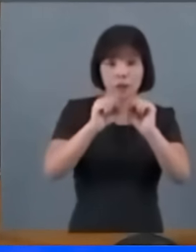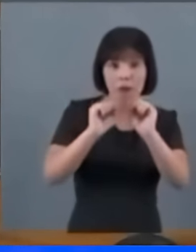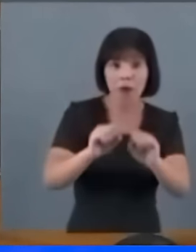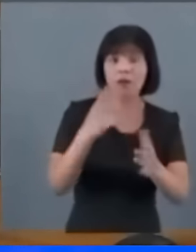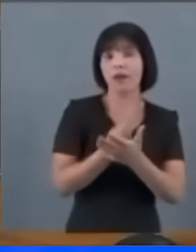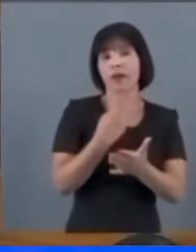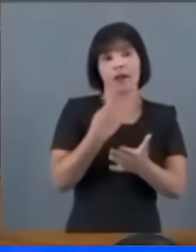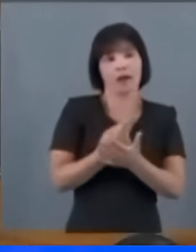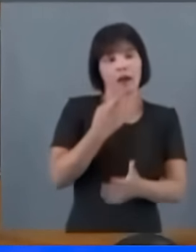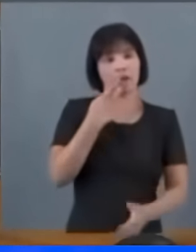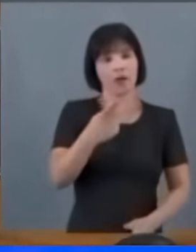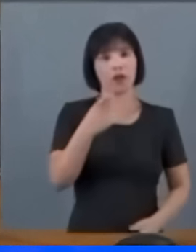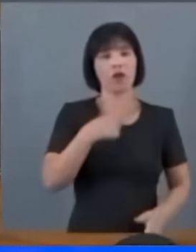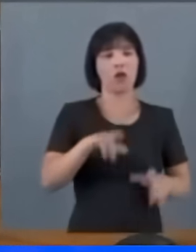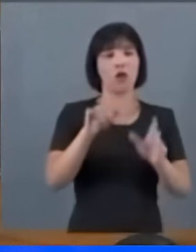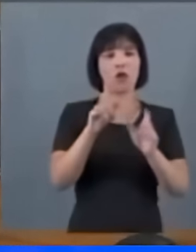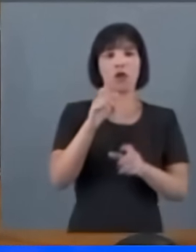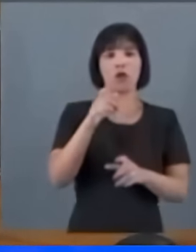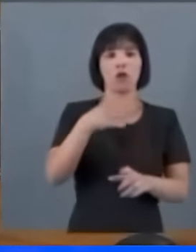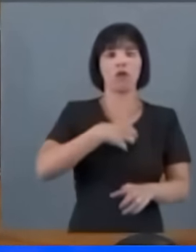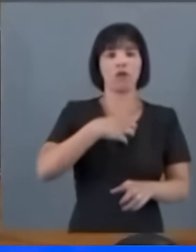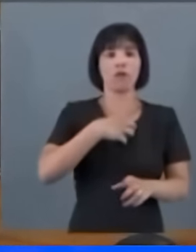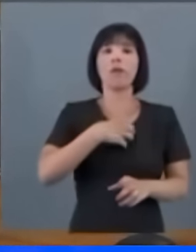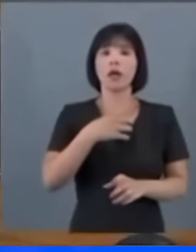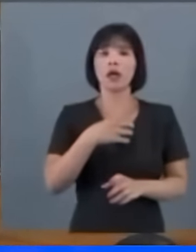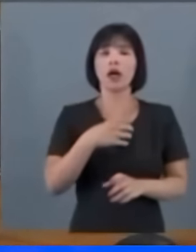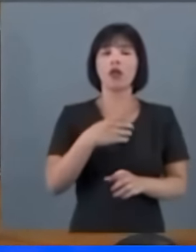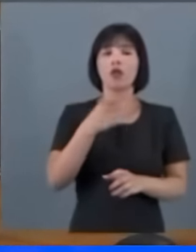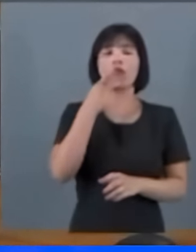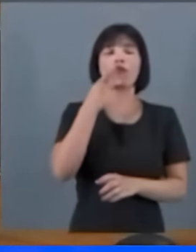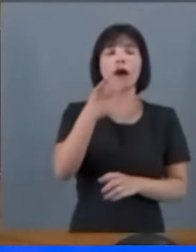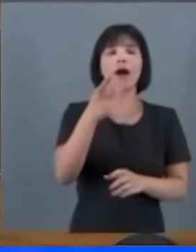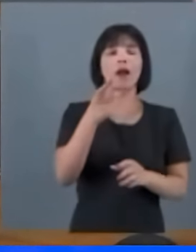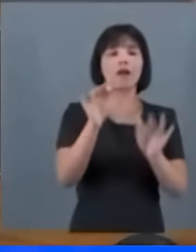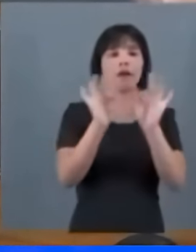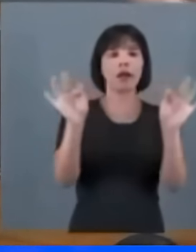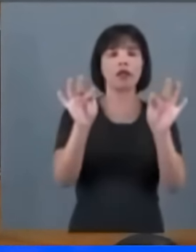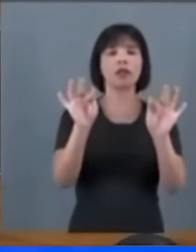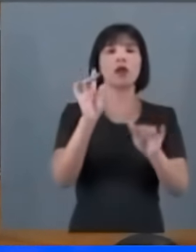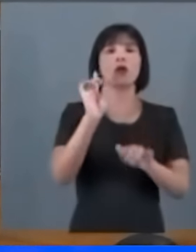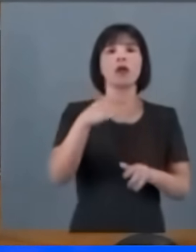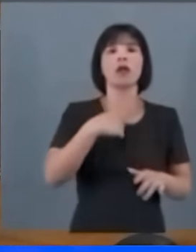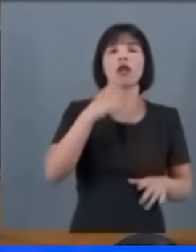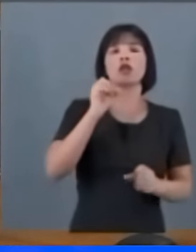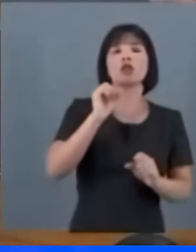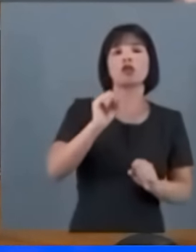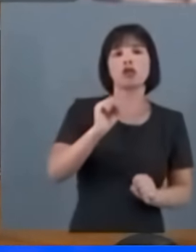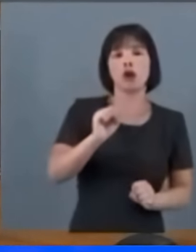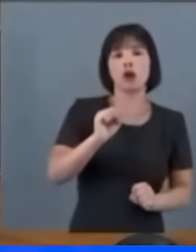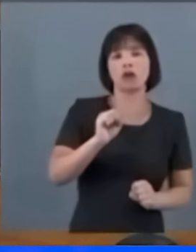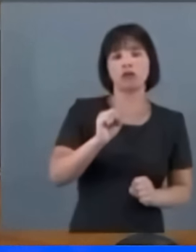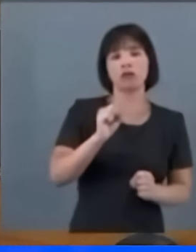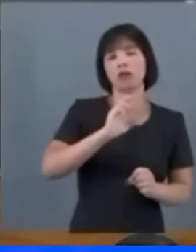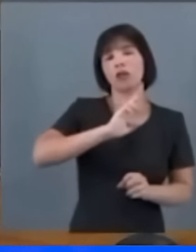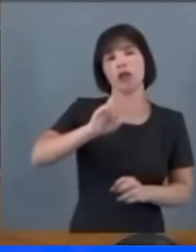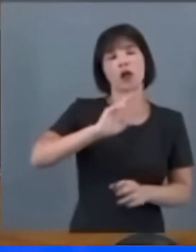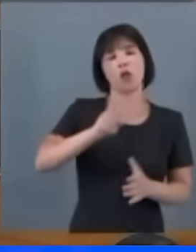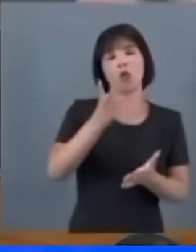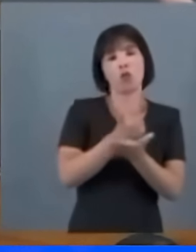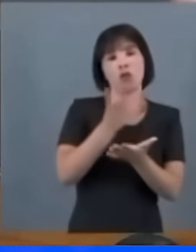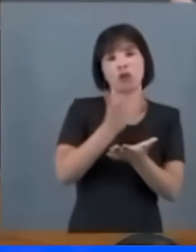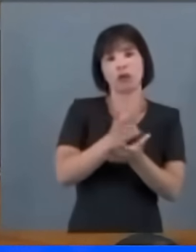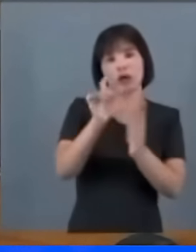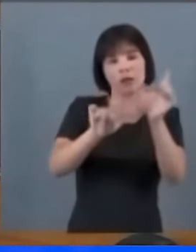disse muito bem o dito popular baiano, e os ditos populares nos socorrem bem às vezes. Só não muda de ideia quem não as tem.